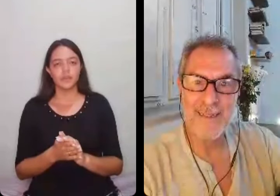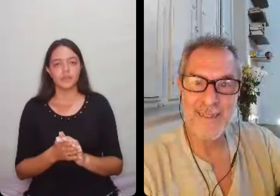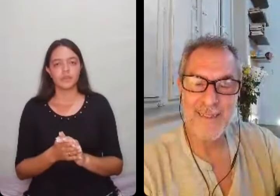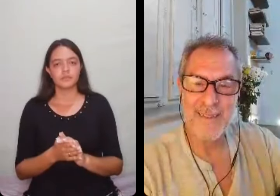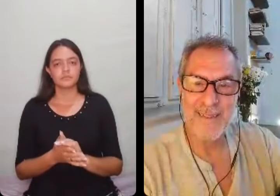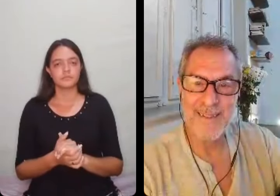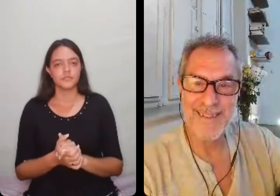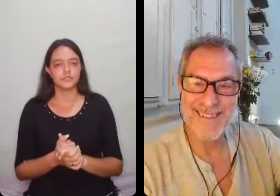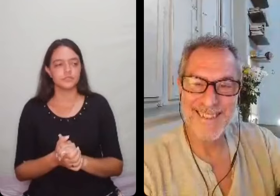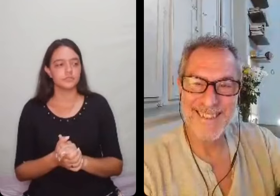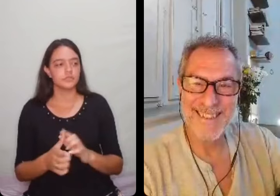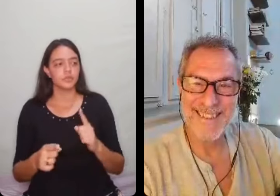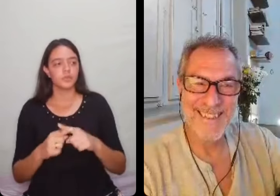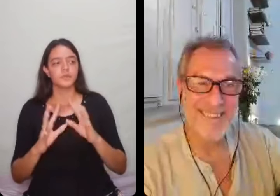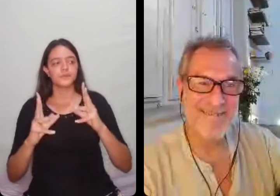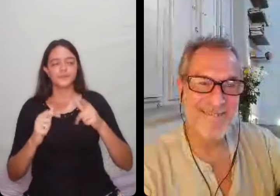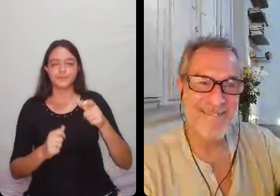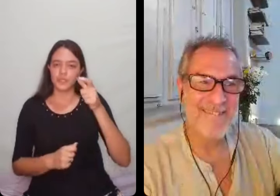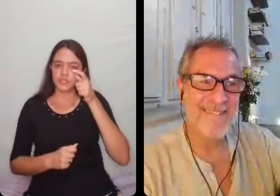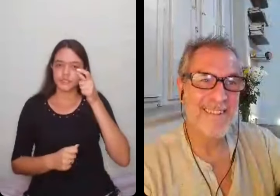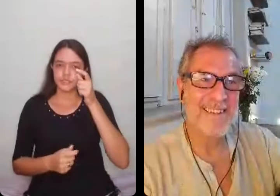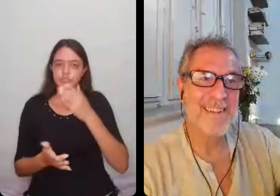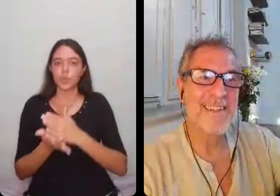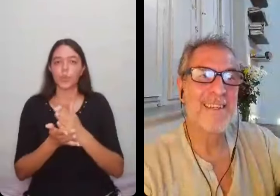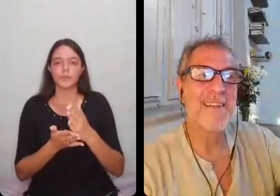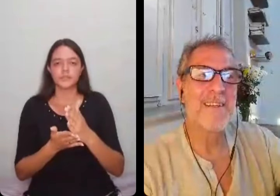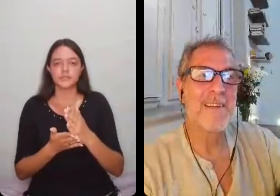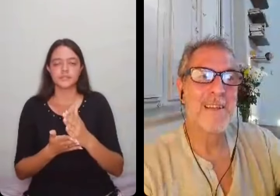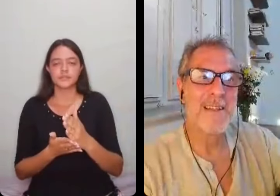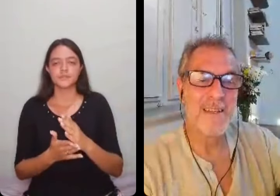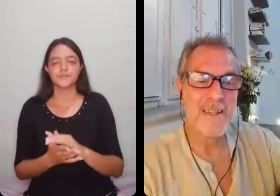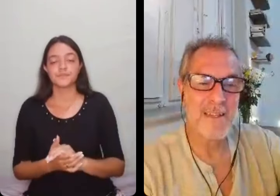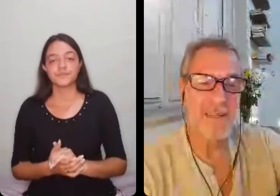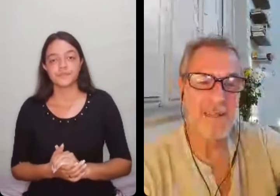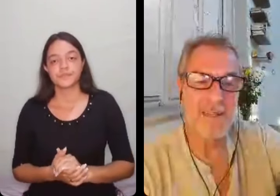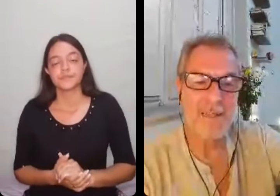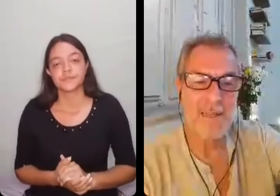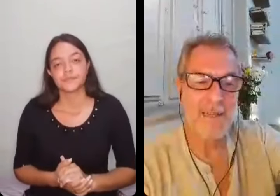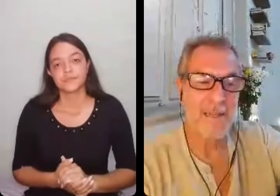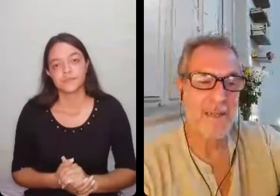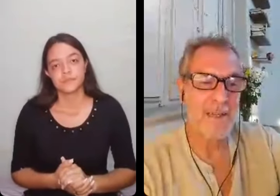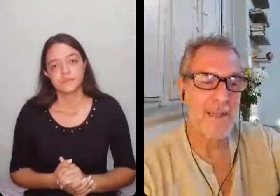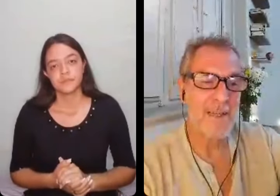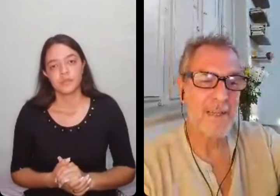ver tudo isso que a gente tava falando aqui, né, Jussara? Que eu tô bem curiosa.